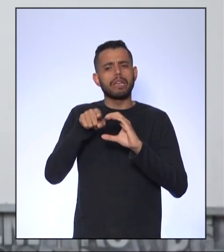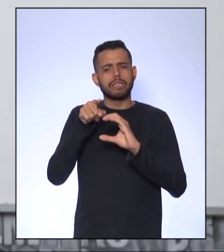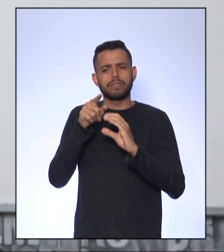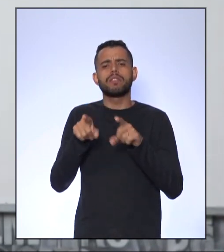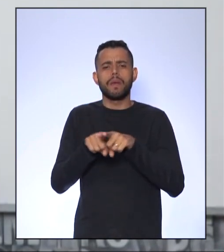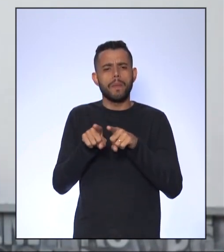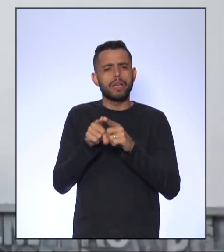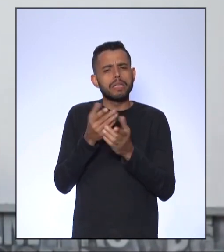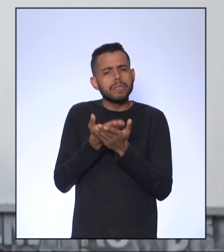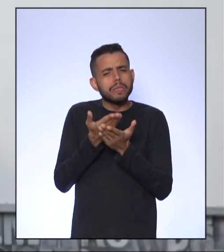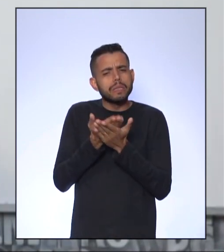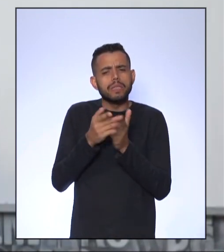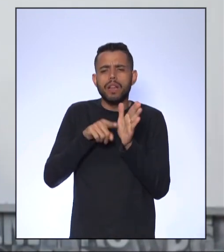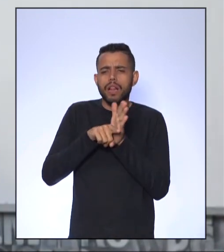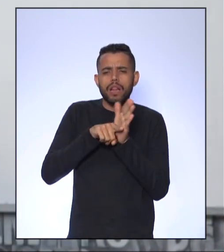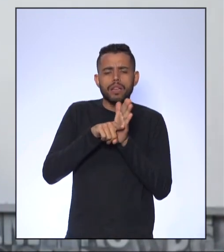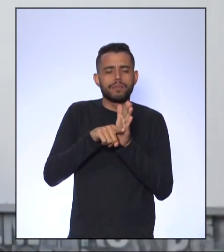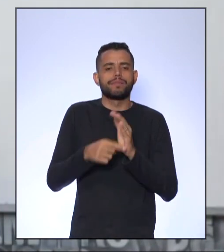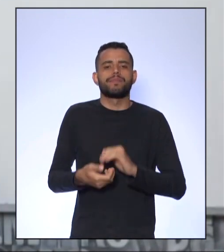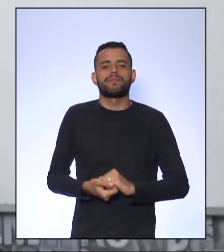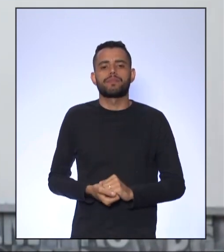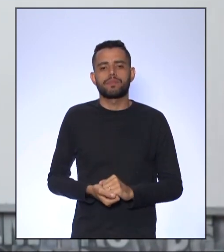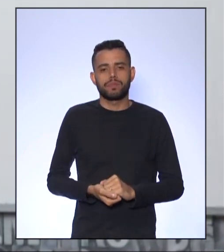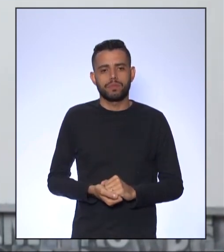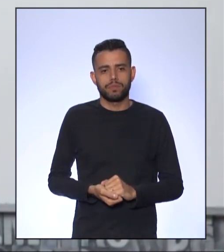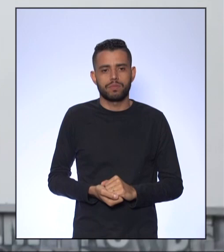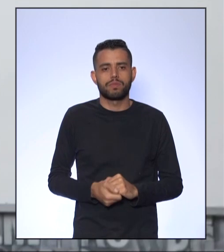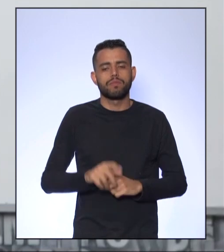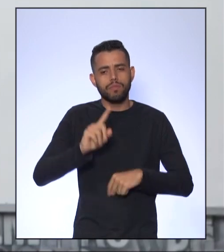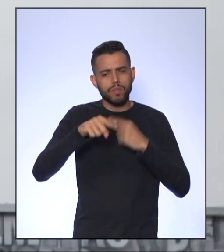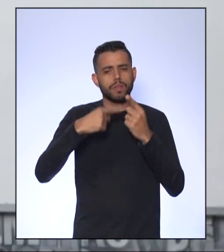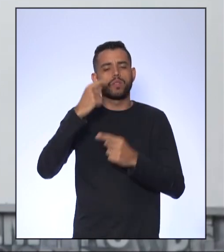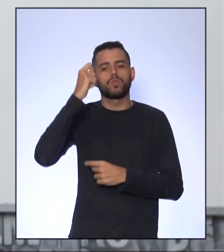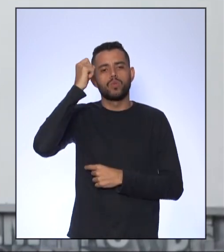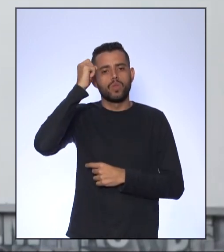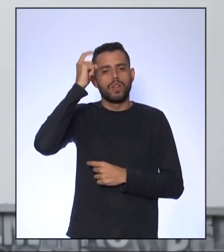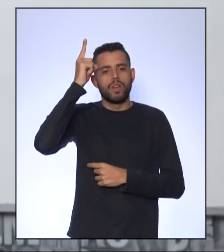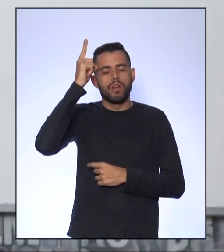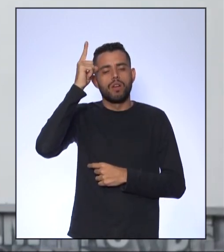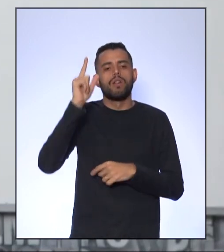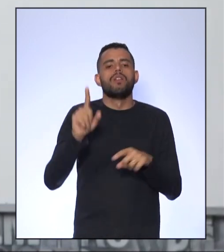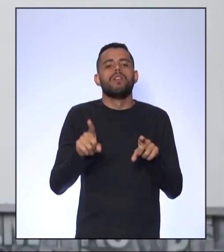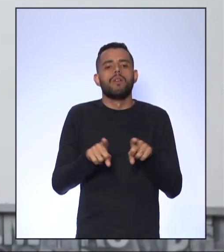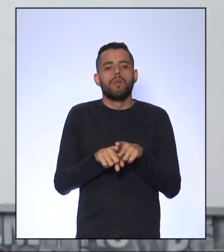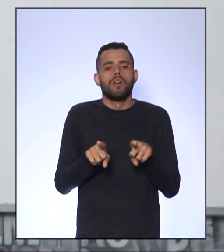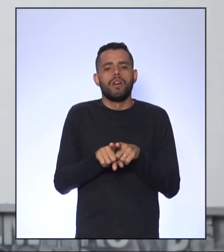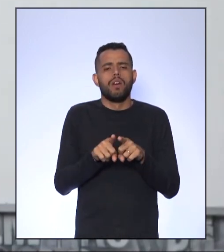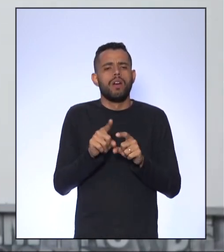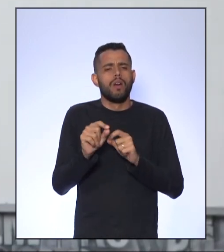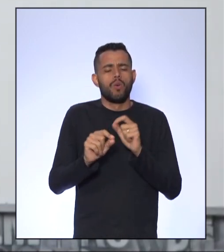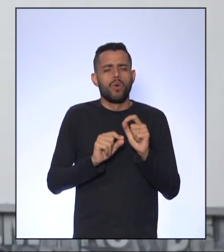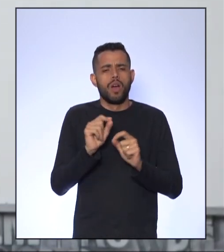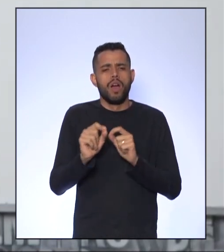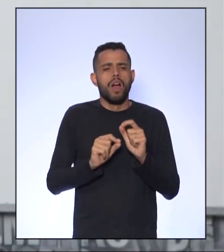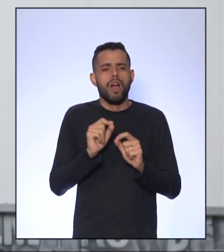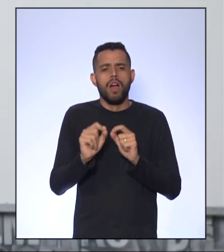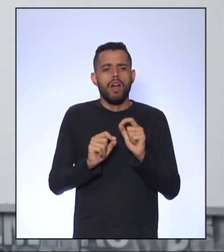ciência. No renascimento cultural, eu tenho uma transição no que tange